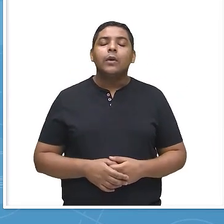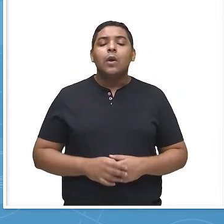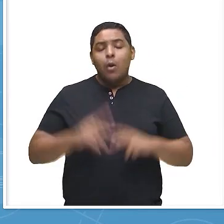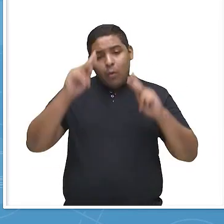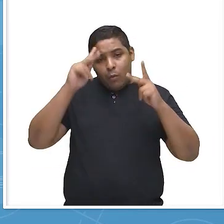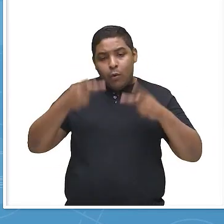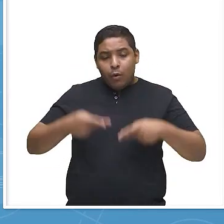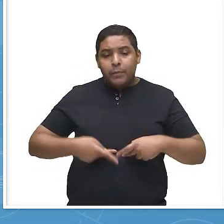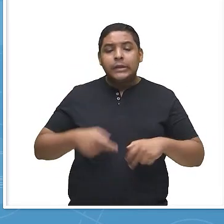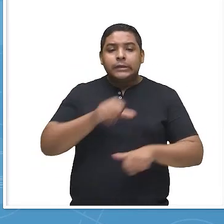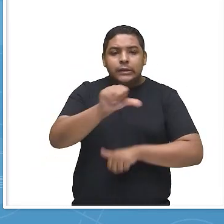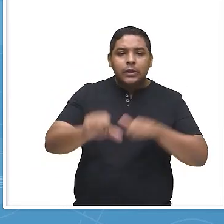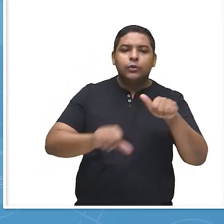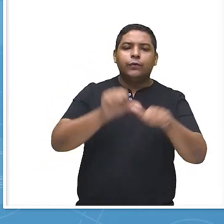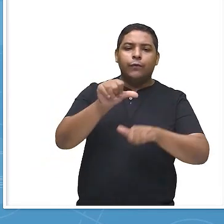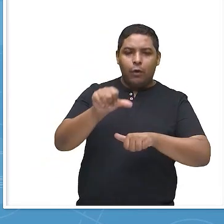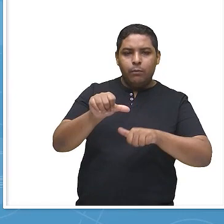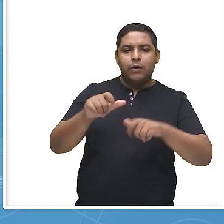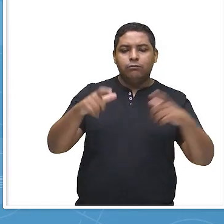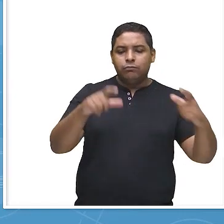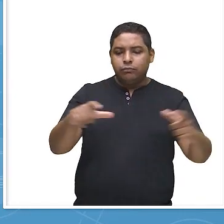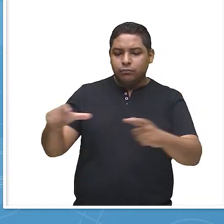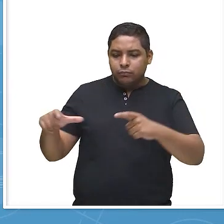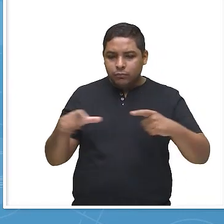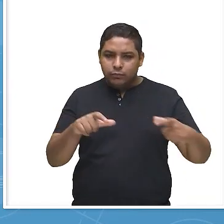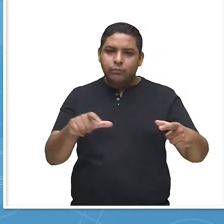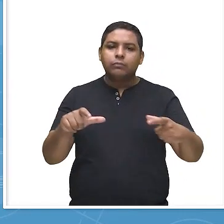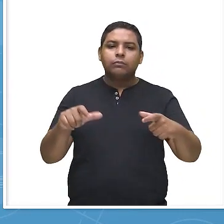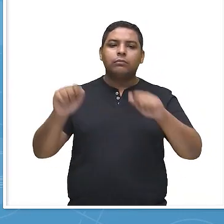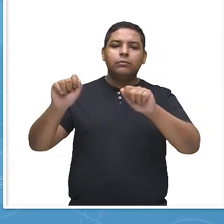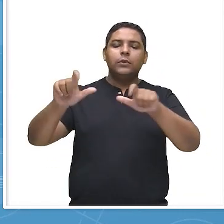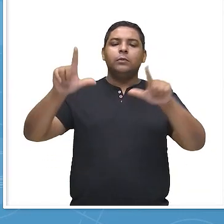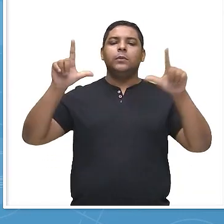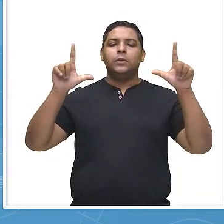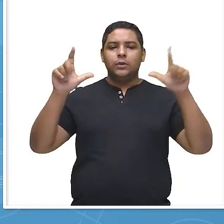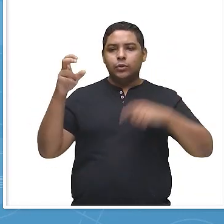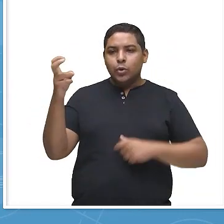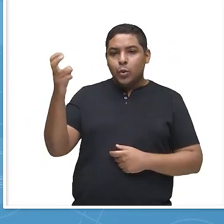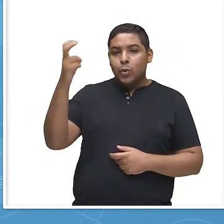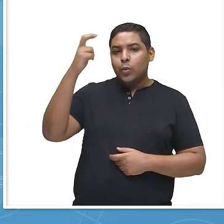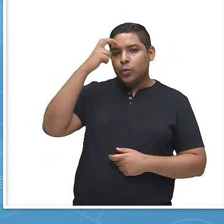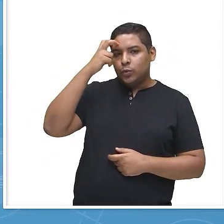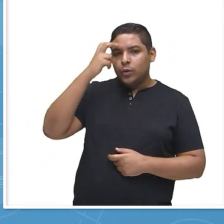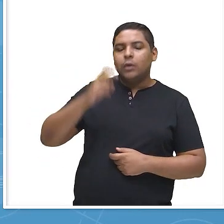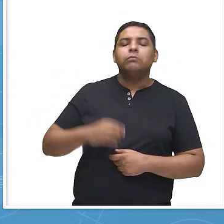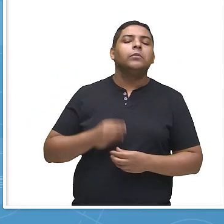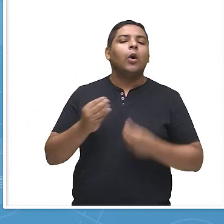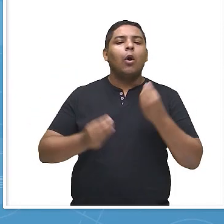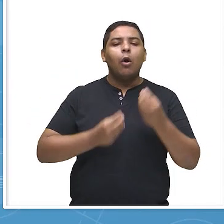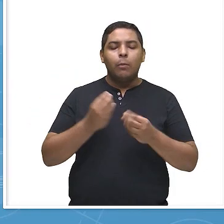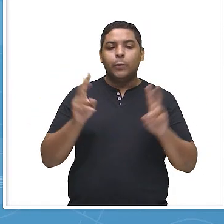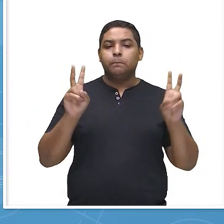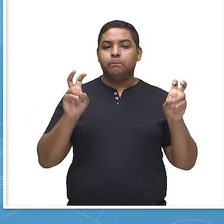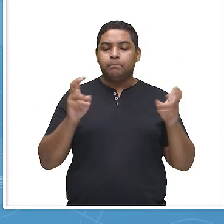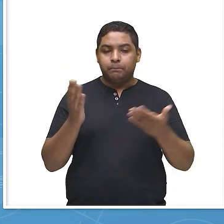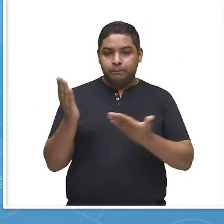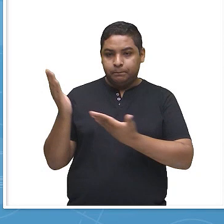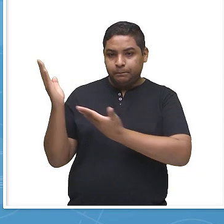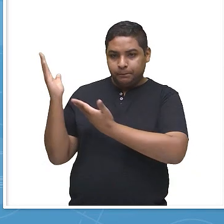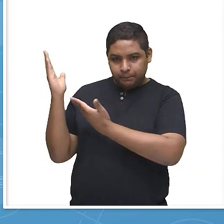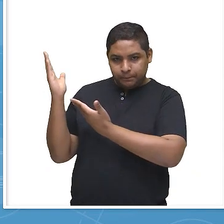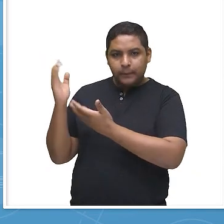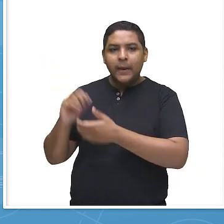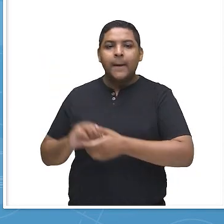modifica esse espaço, ele vai ser chamado de paisagem cultural. Vamos ver como é classificado. Na paisagem